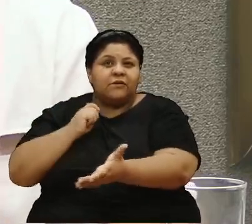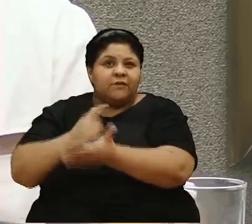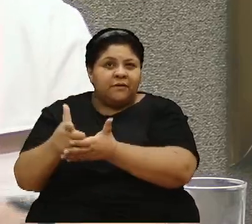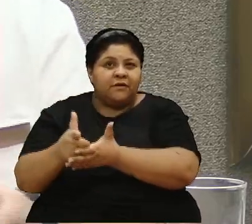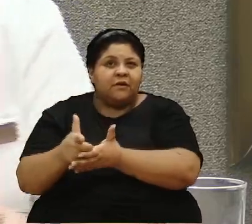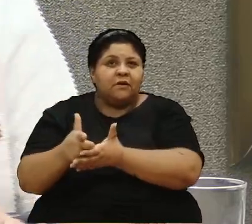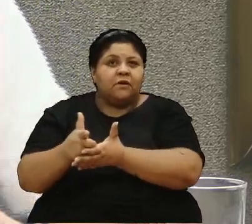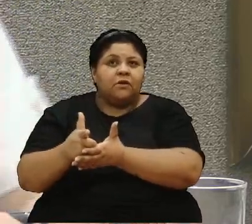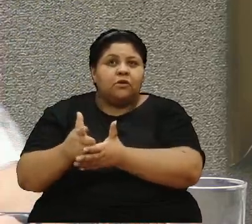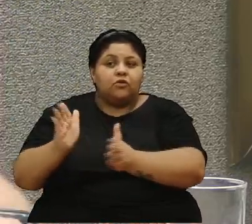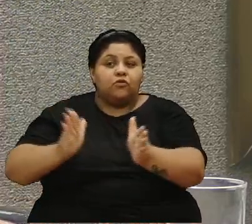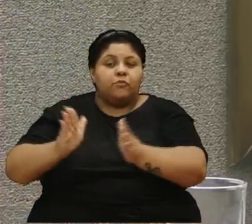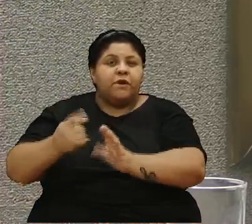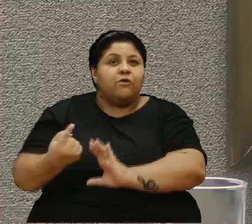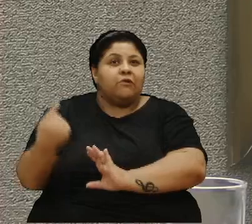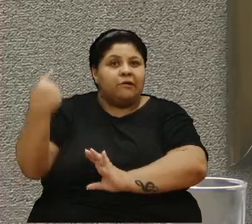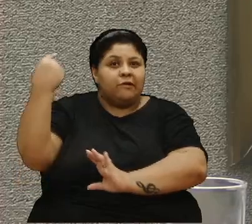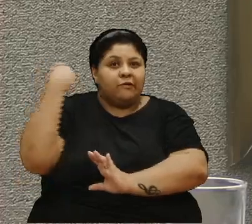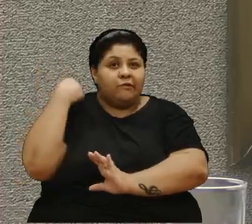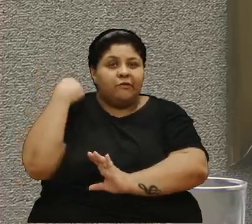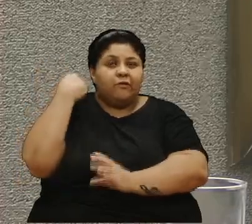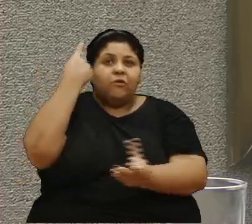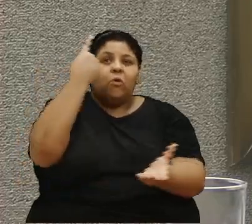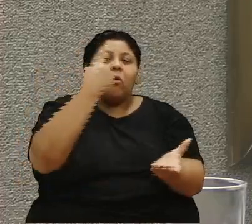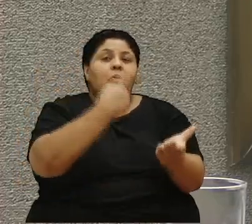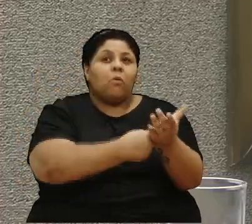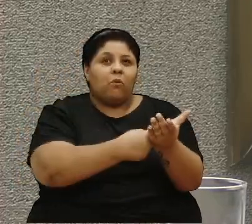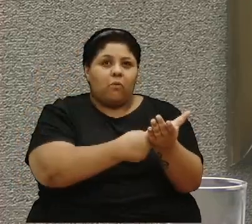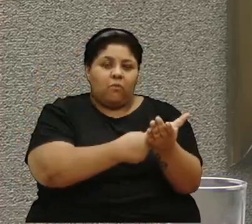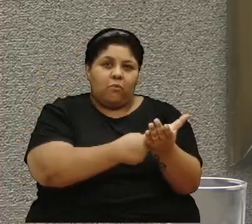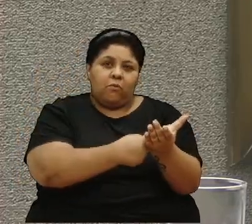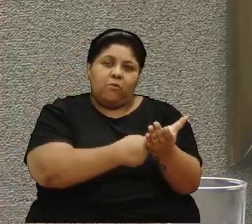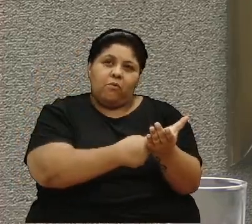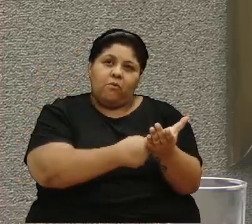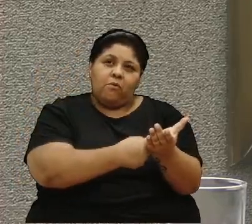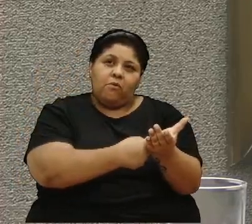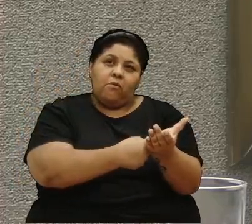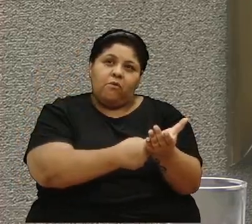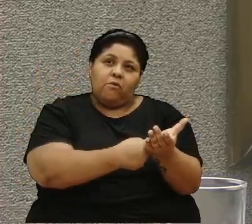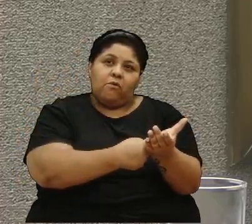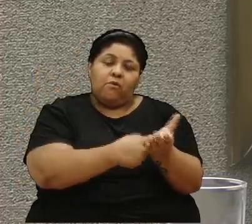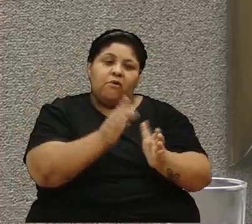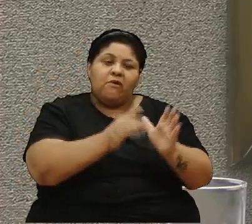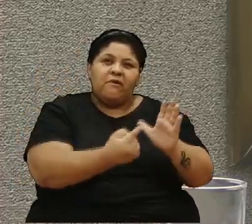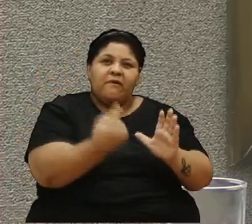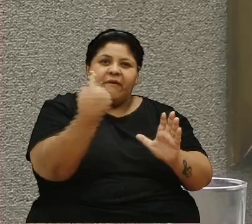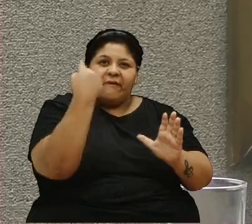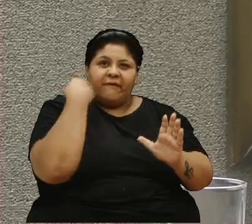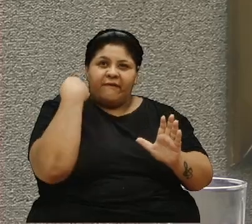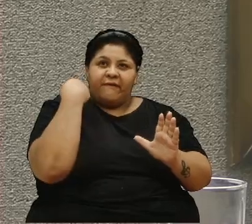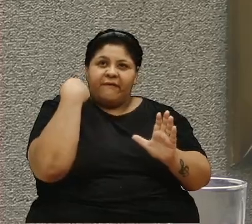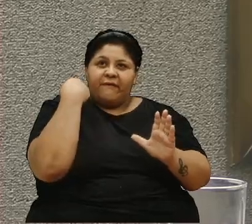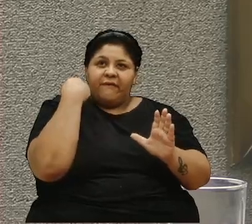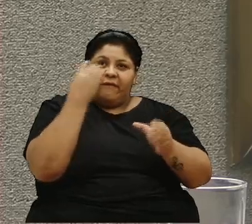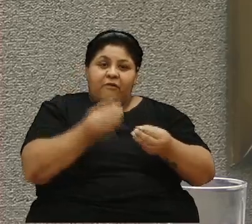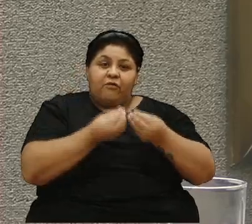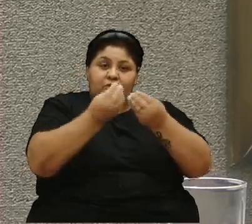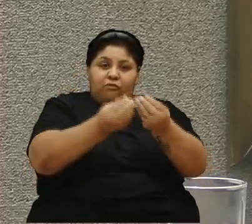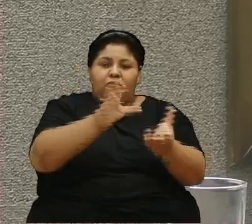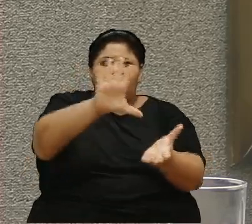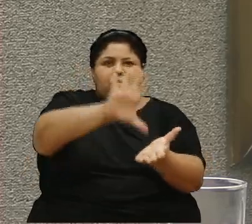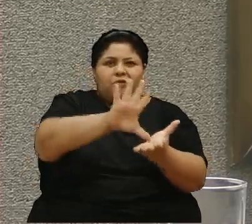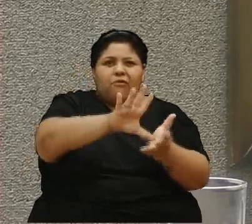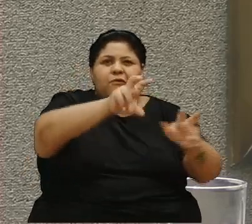gestão passada, com o compromisso e o pleito anterior era da construção do Parque Rural,